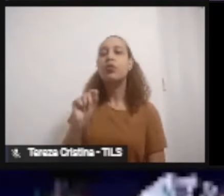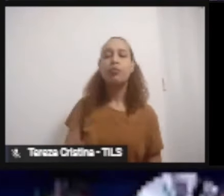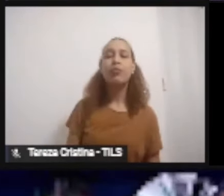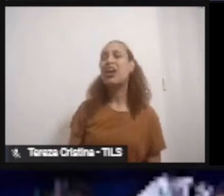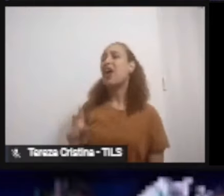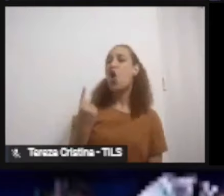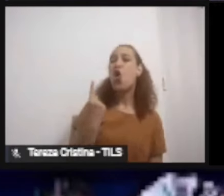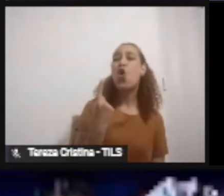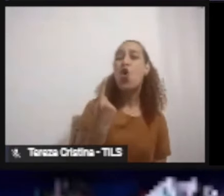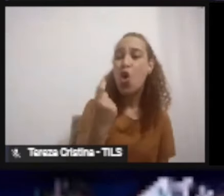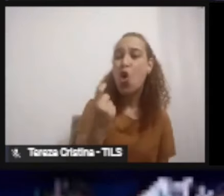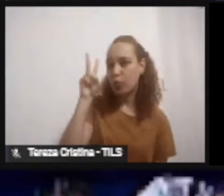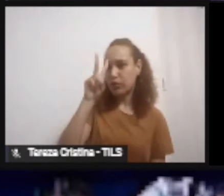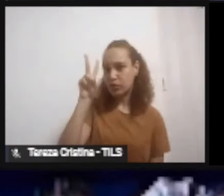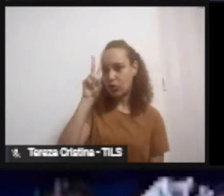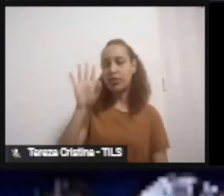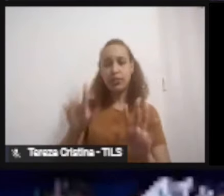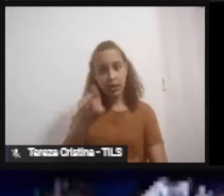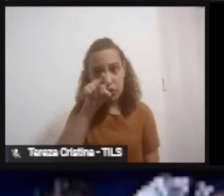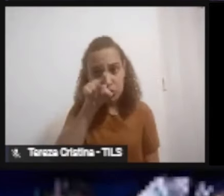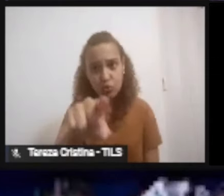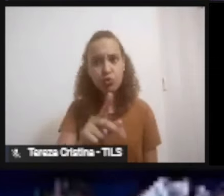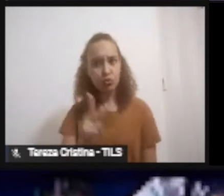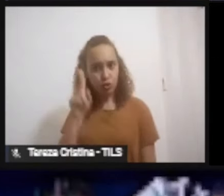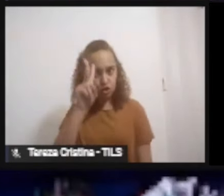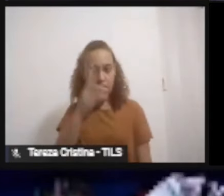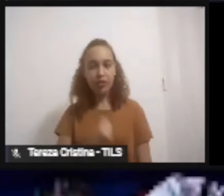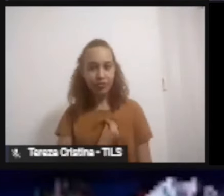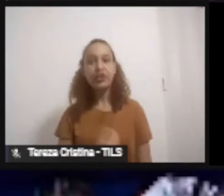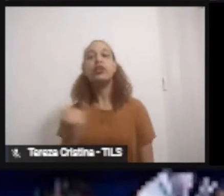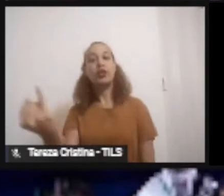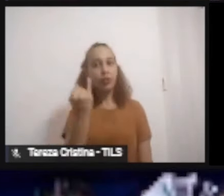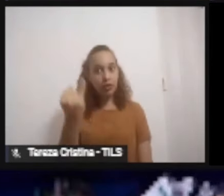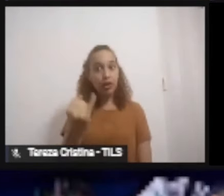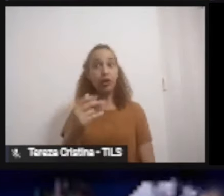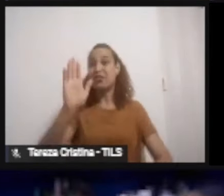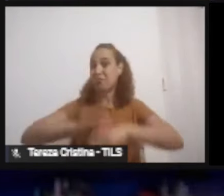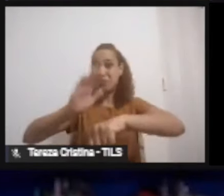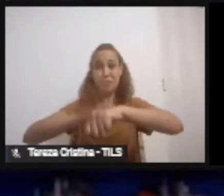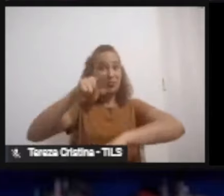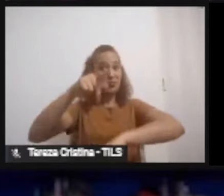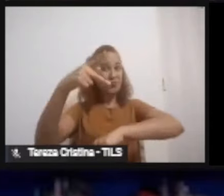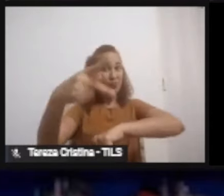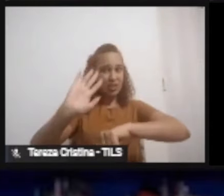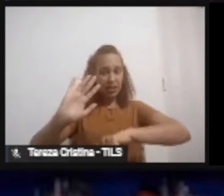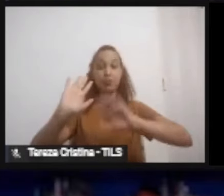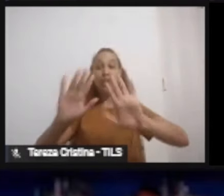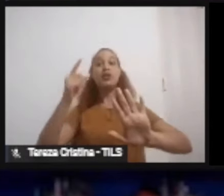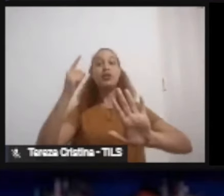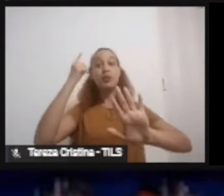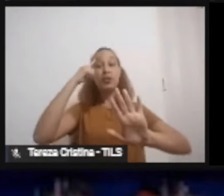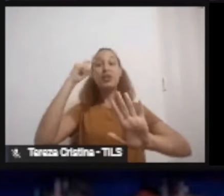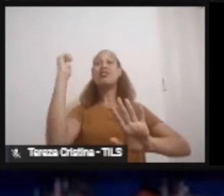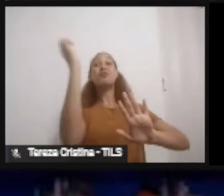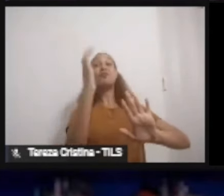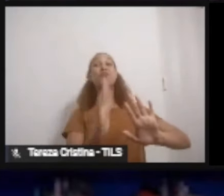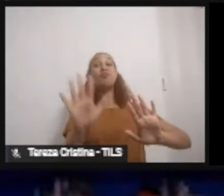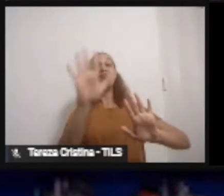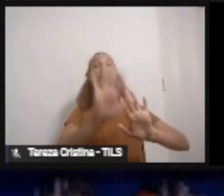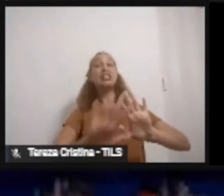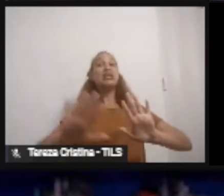tua história de vida é muito importante para você. Mas quando a gente pensa em Brasil, a gente tem que ver as histórias de vida